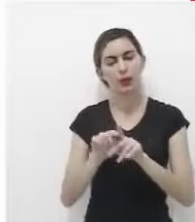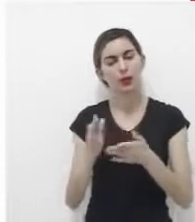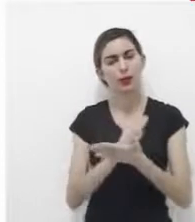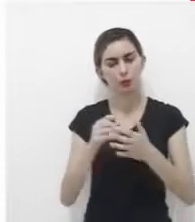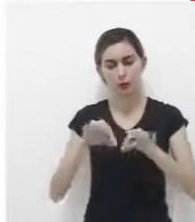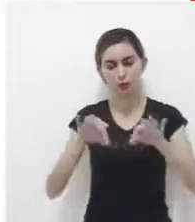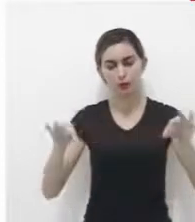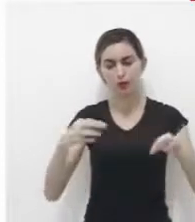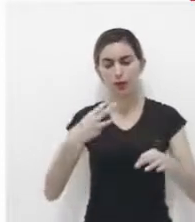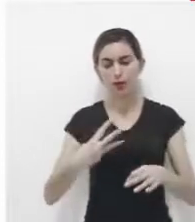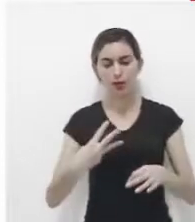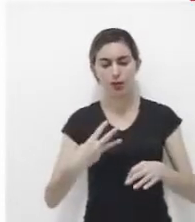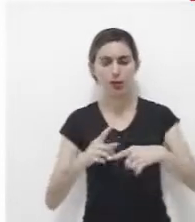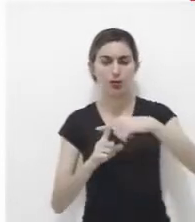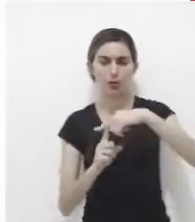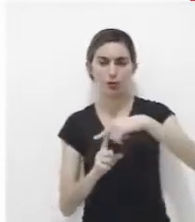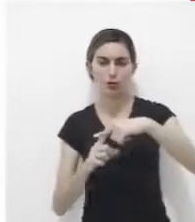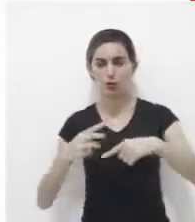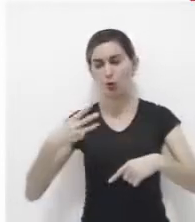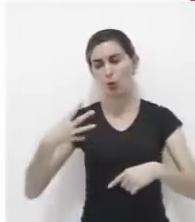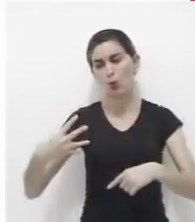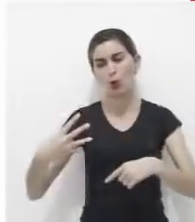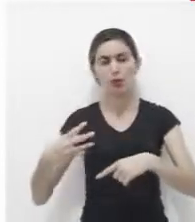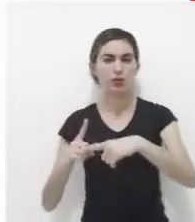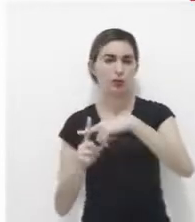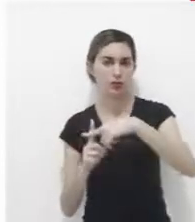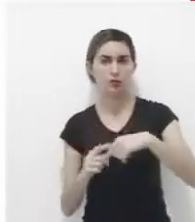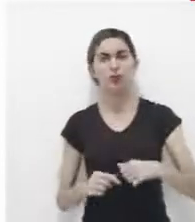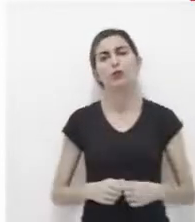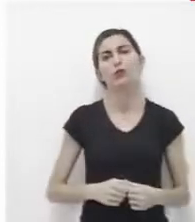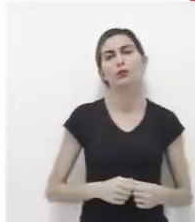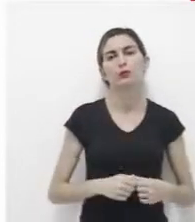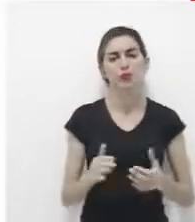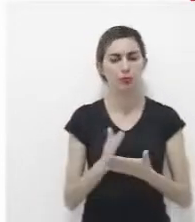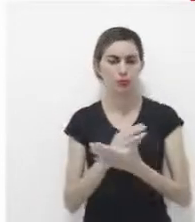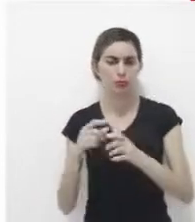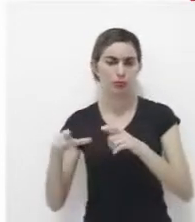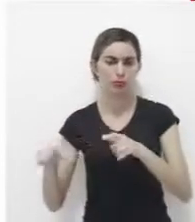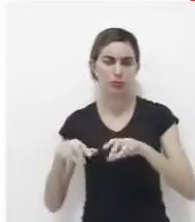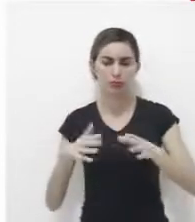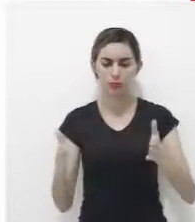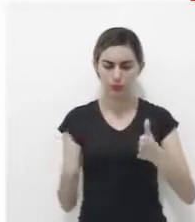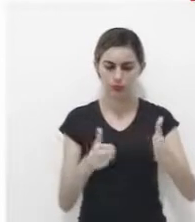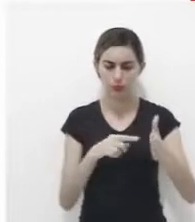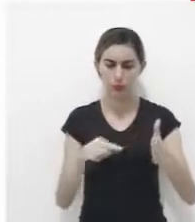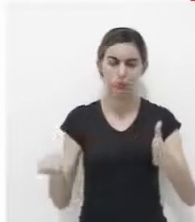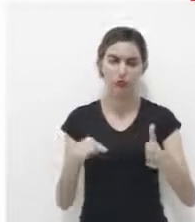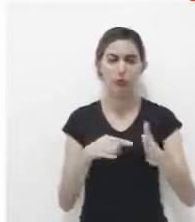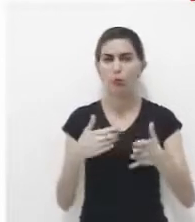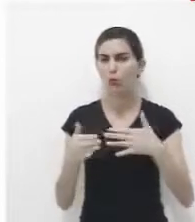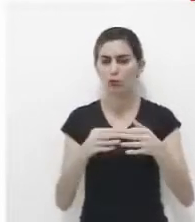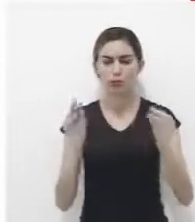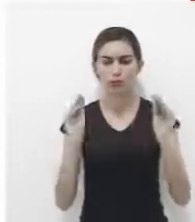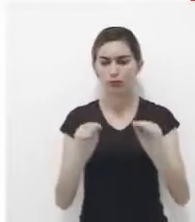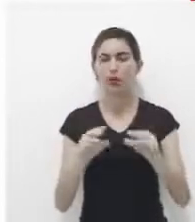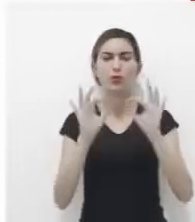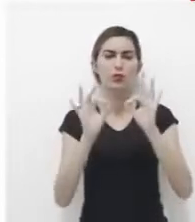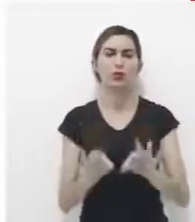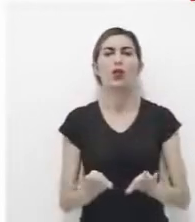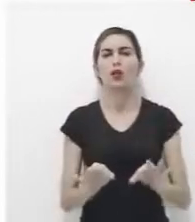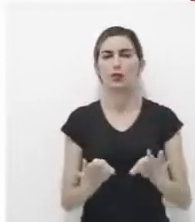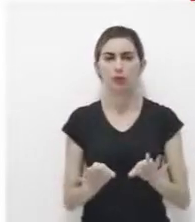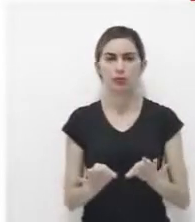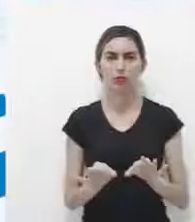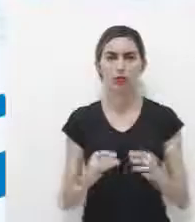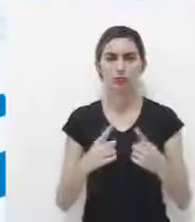que está em algum lugar entre o 3 positivo e o 4 positivo. Em algum lugar por ali. Onde você colocar